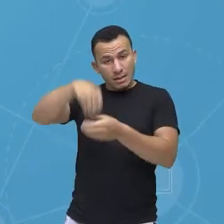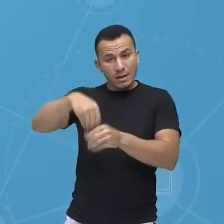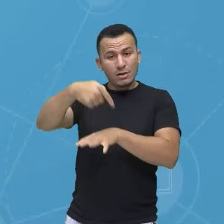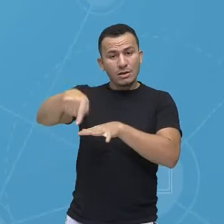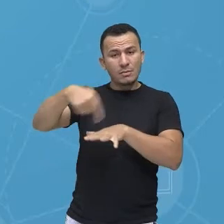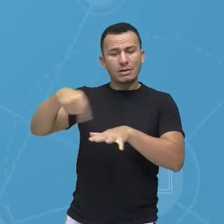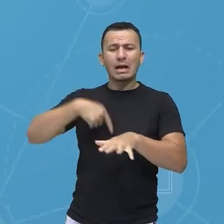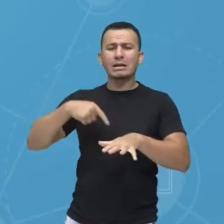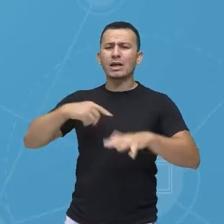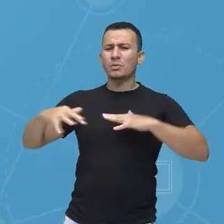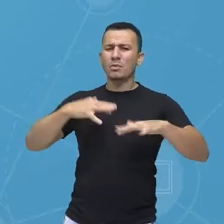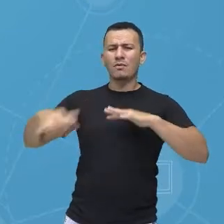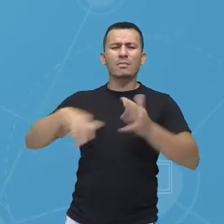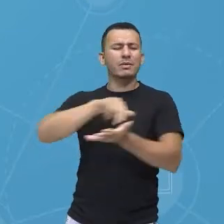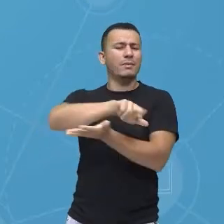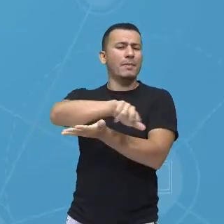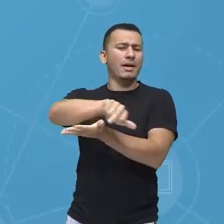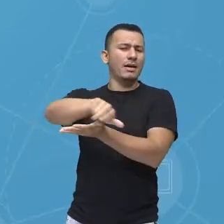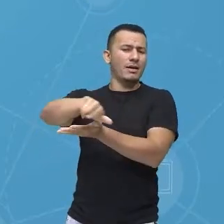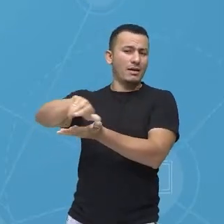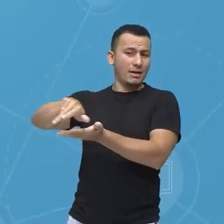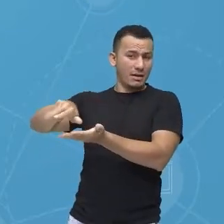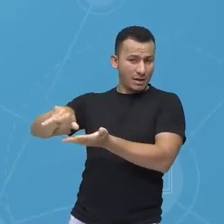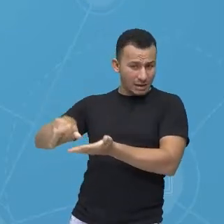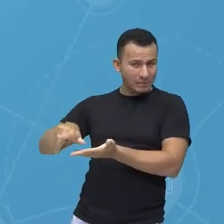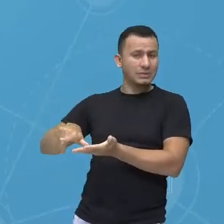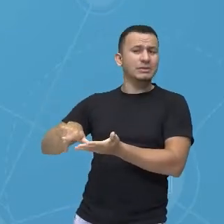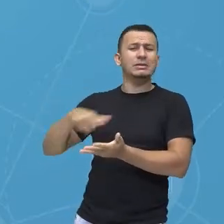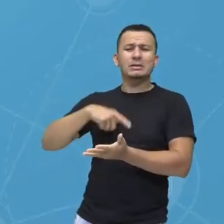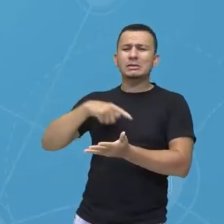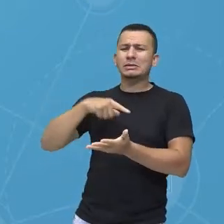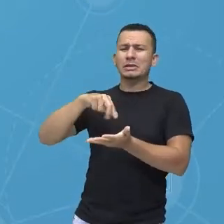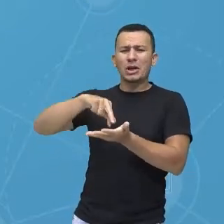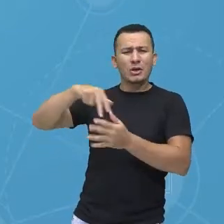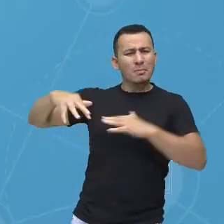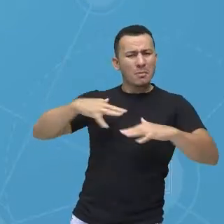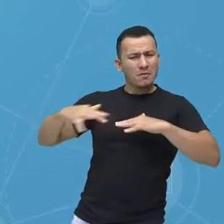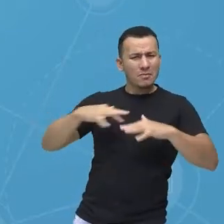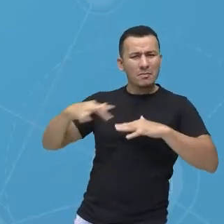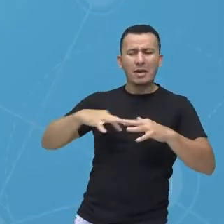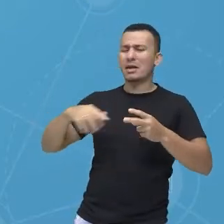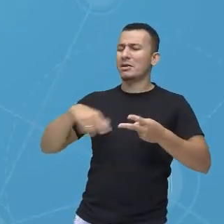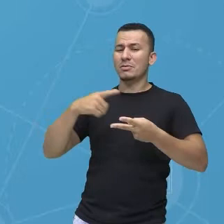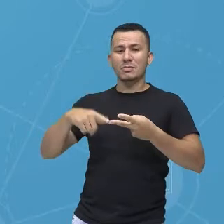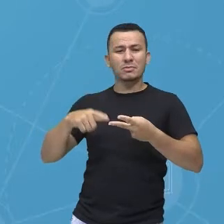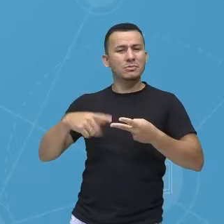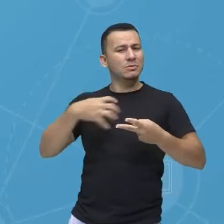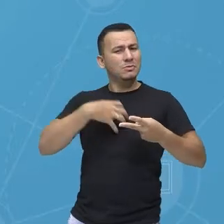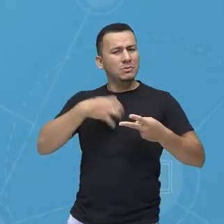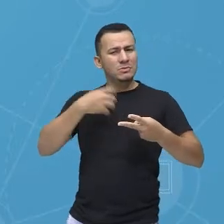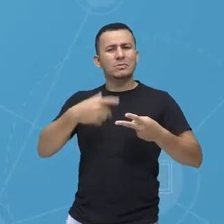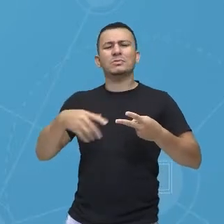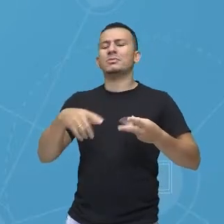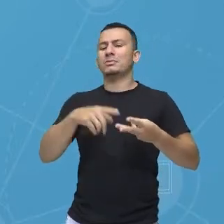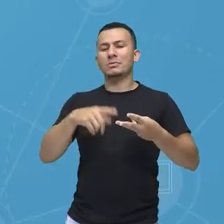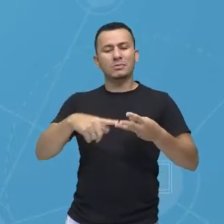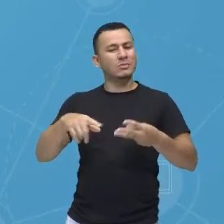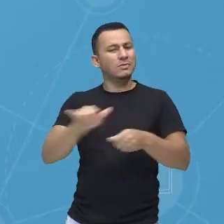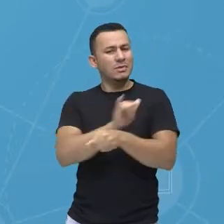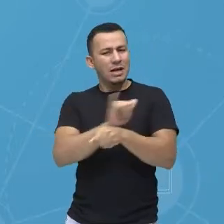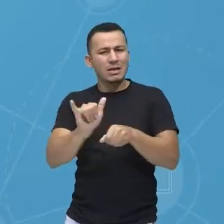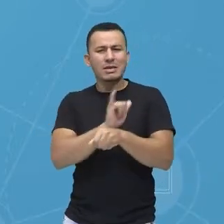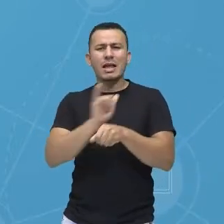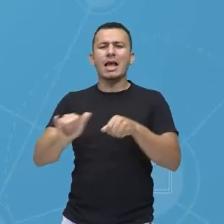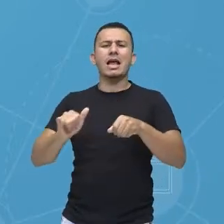inúmeras manobras. São vários tipos de acrobacias, várias manobras, várias formas e técnicas de subir